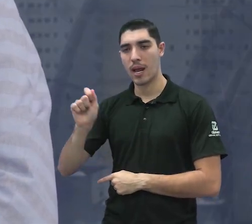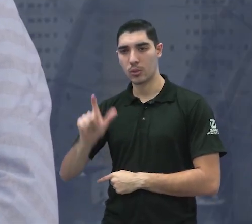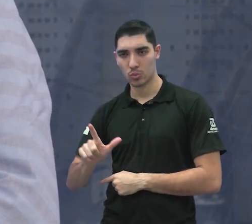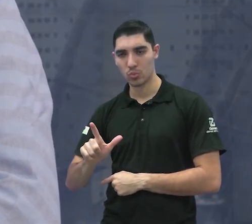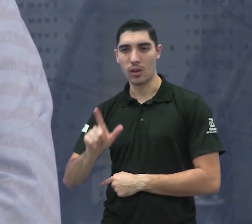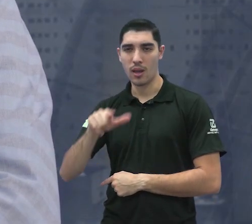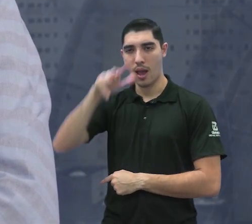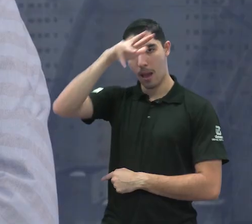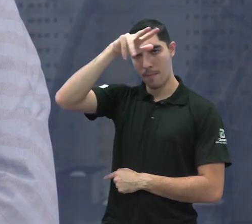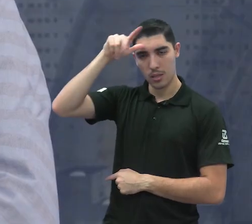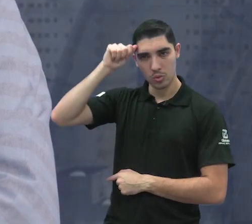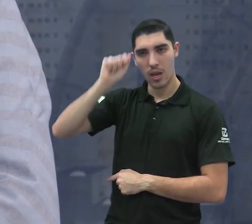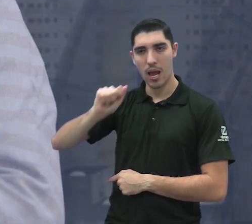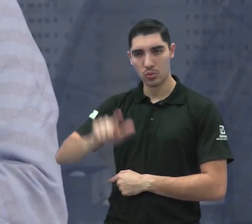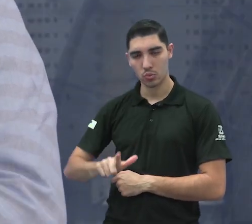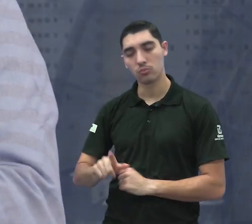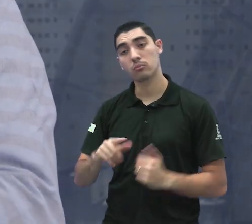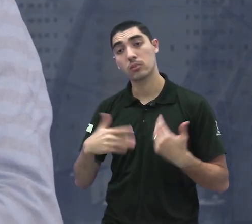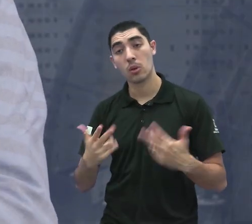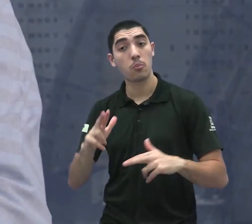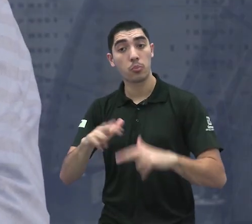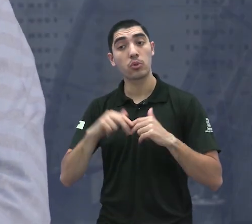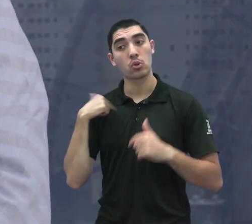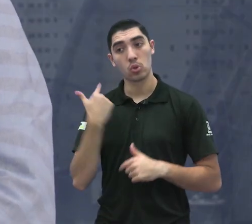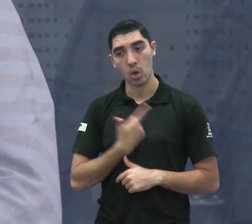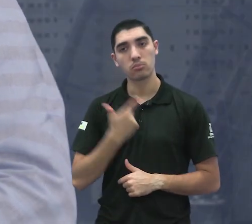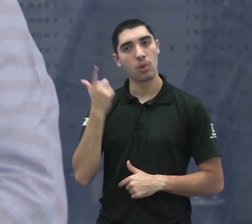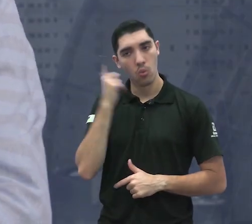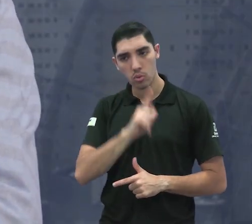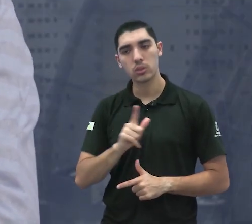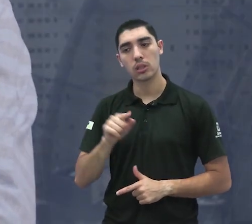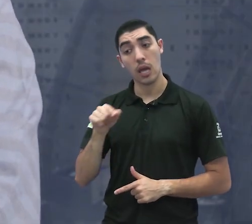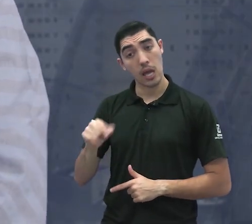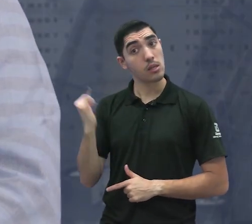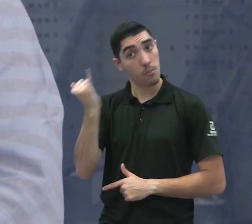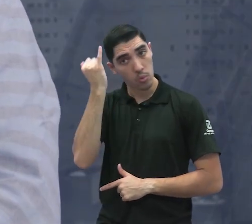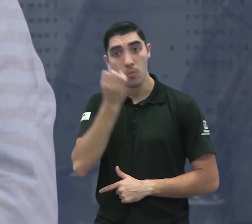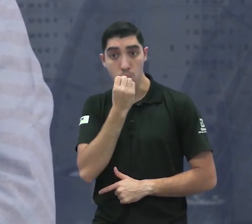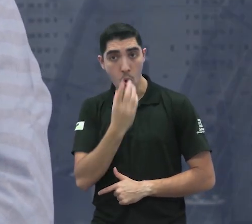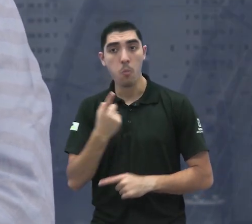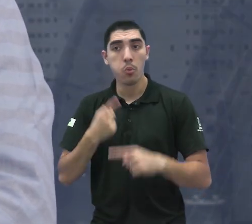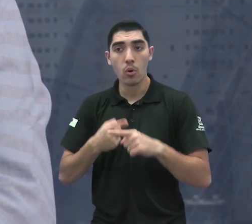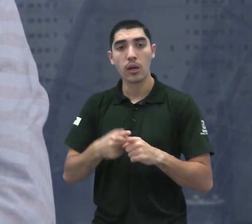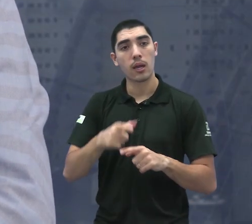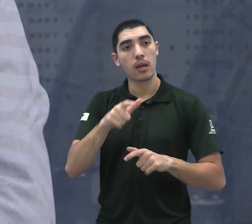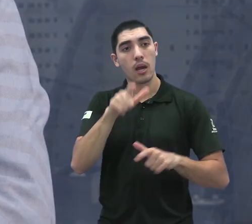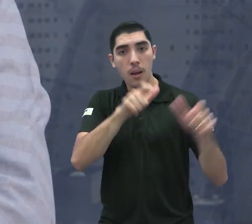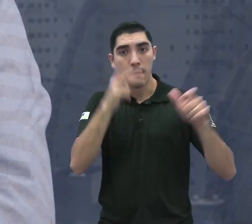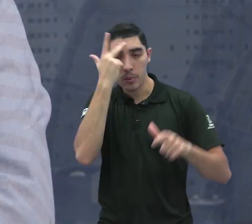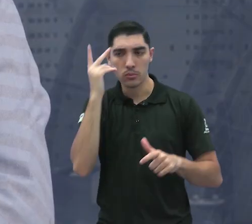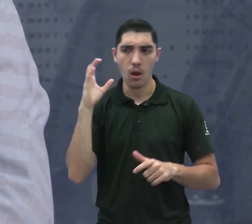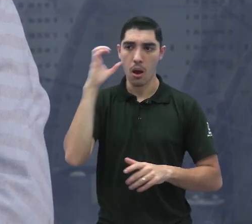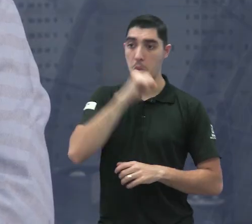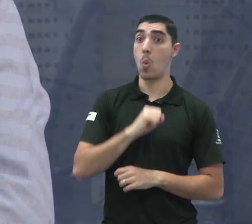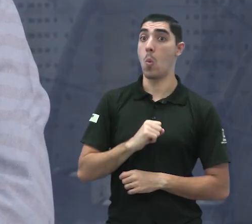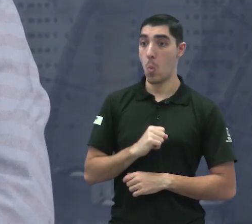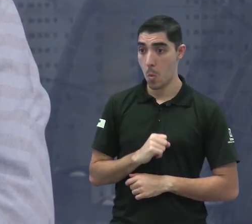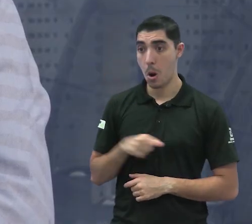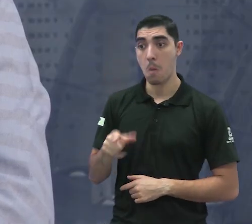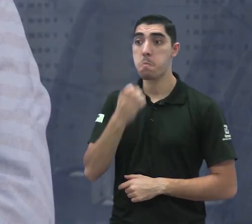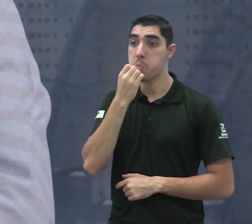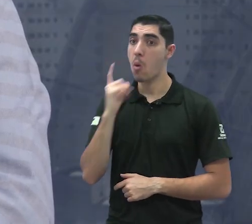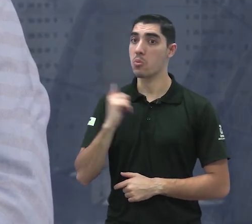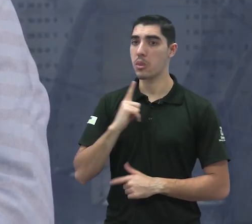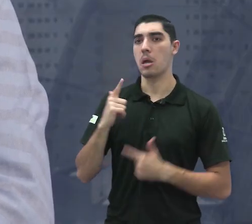ou tendo uma grande tecnologia para isso, conseguir gerar maiores empregos, conseguir gerar emprego de maior qualidade, que empreguem